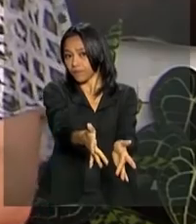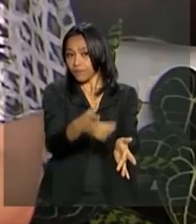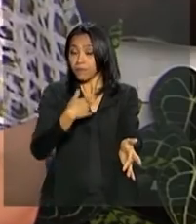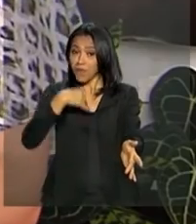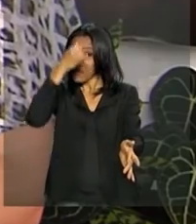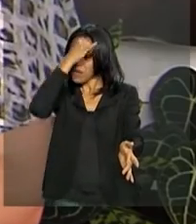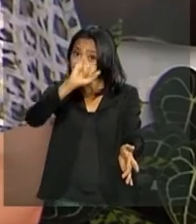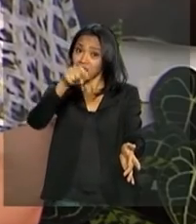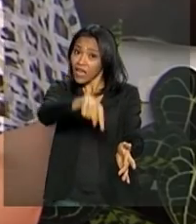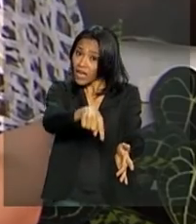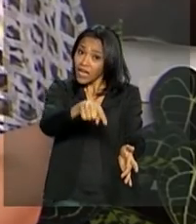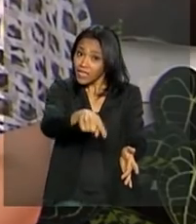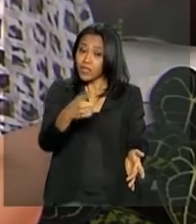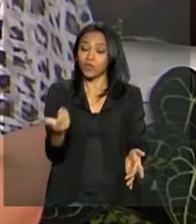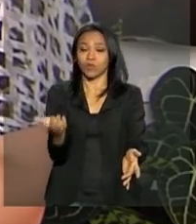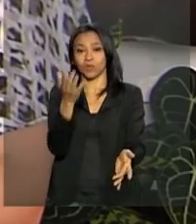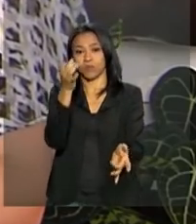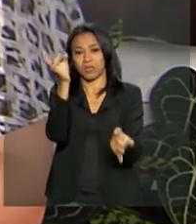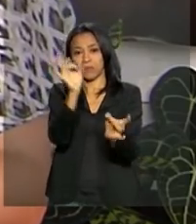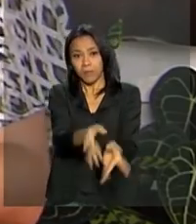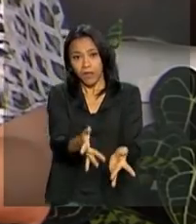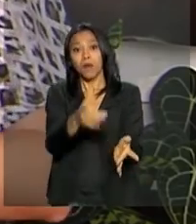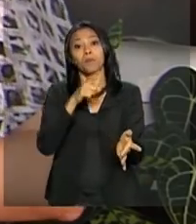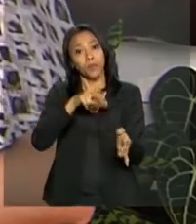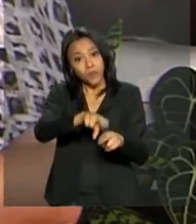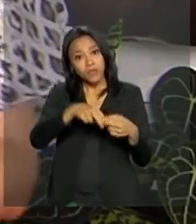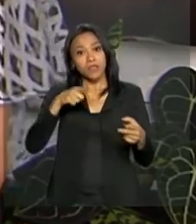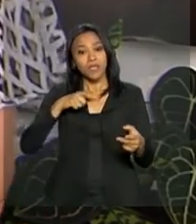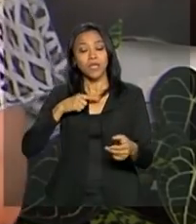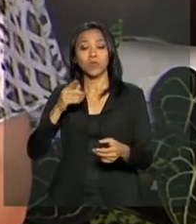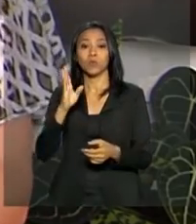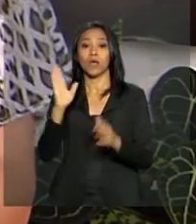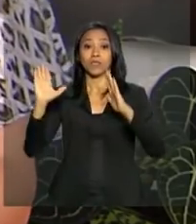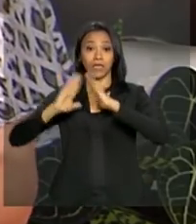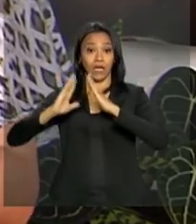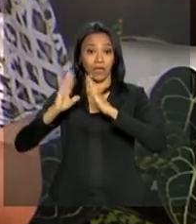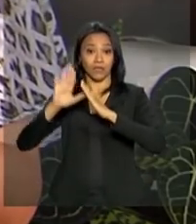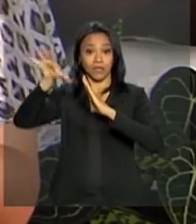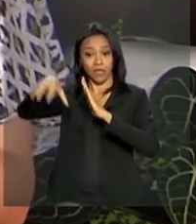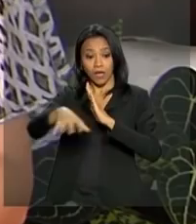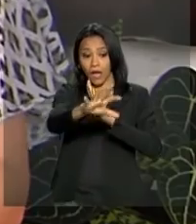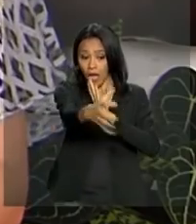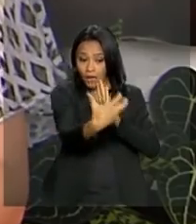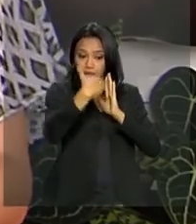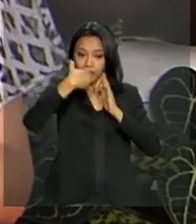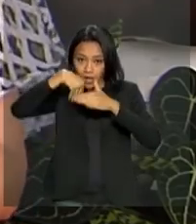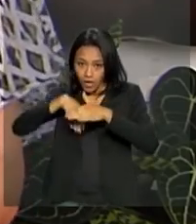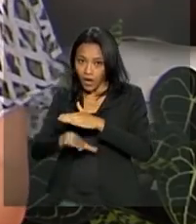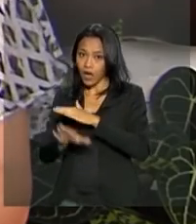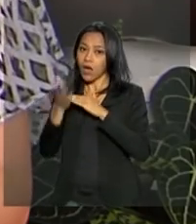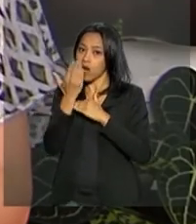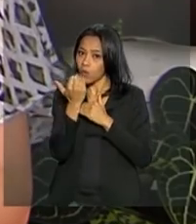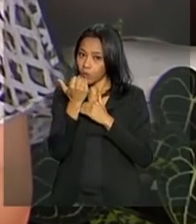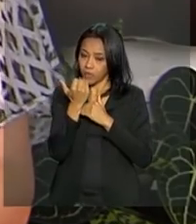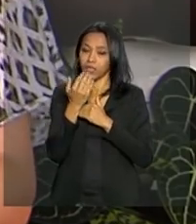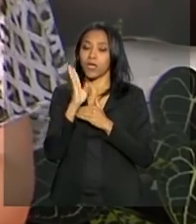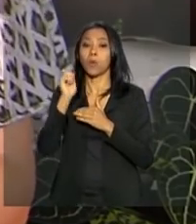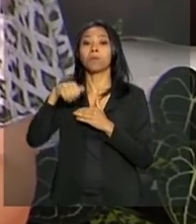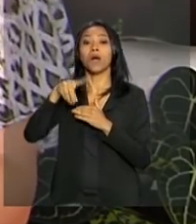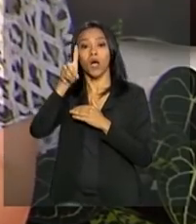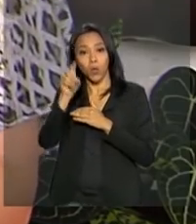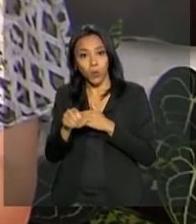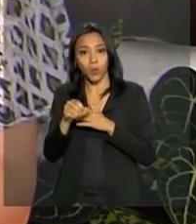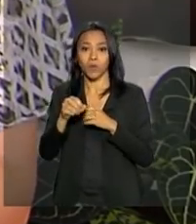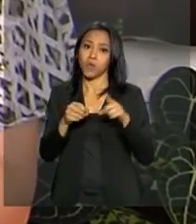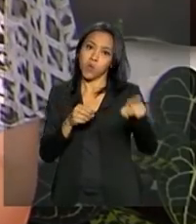evitar esse desperdício é que existem os bancos de alimentos então eles vão atrás desse alimento que o consumidor não rejeitou por alguma razão ou